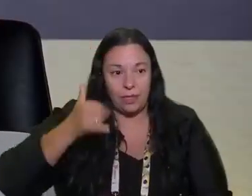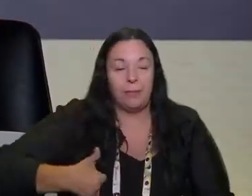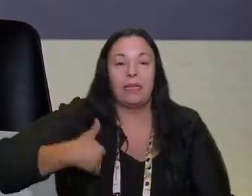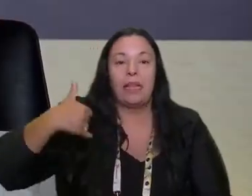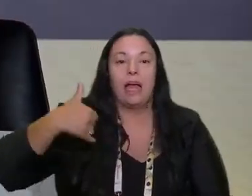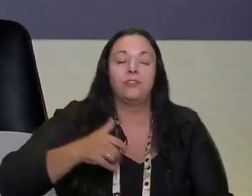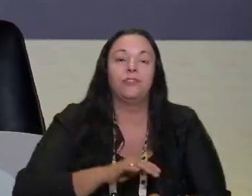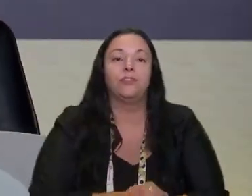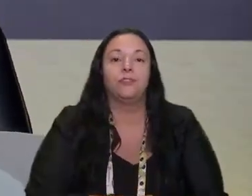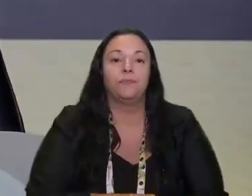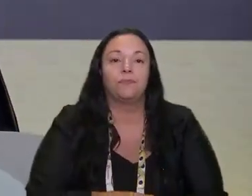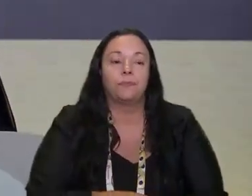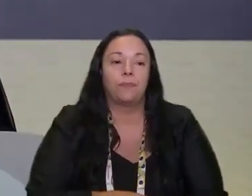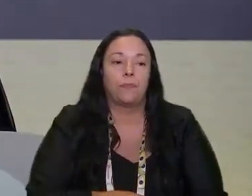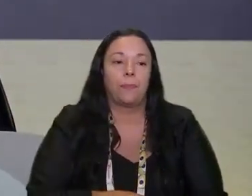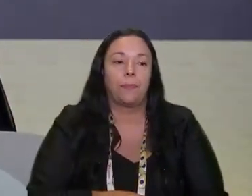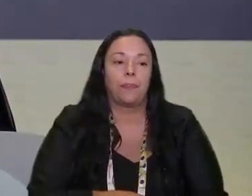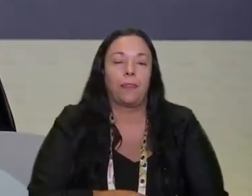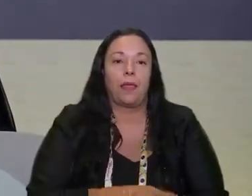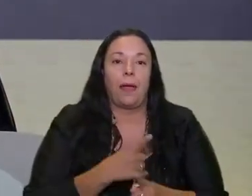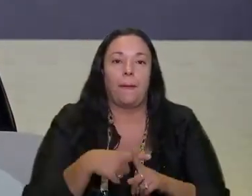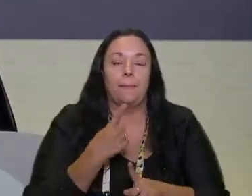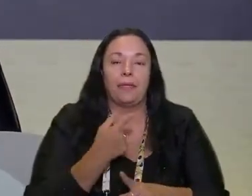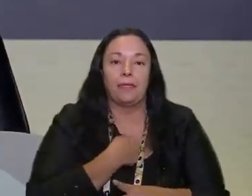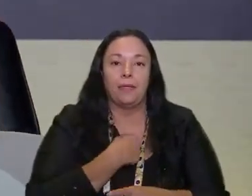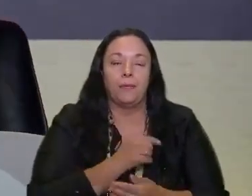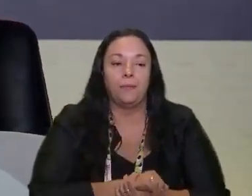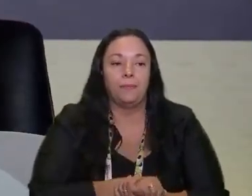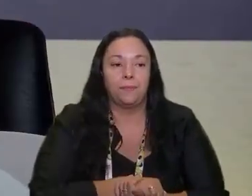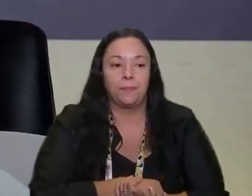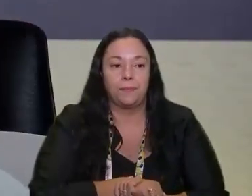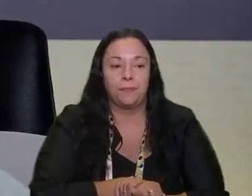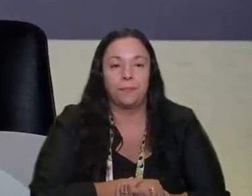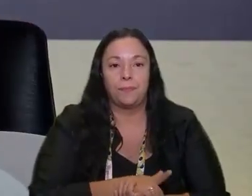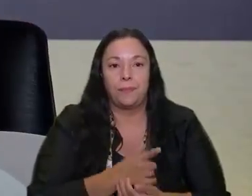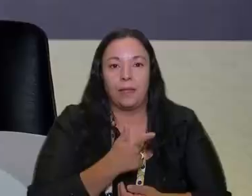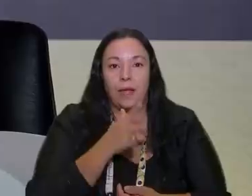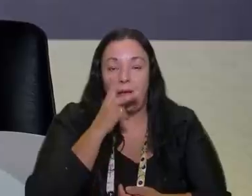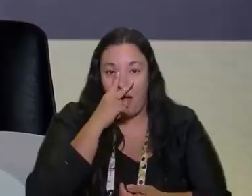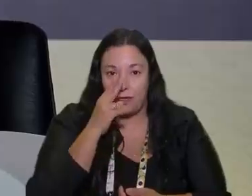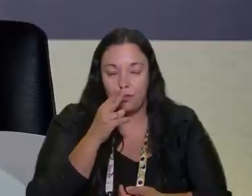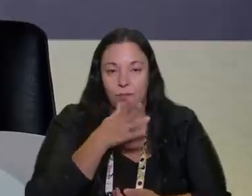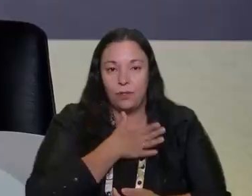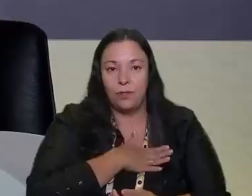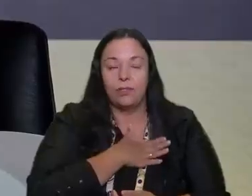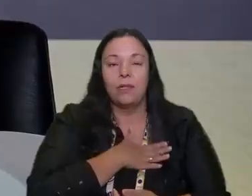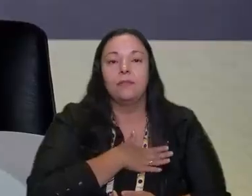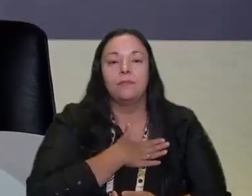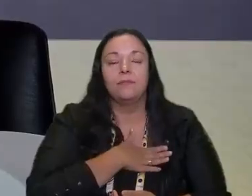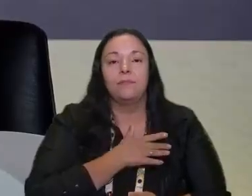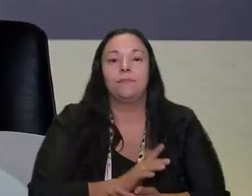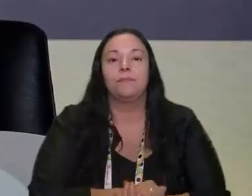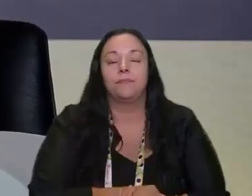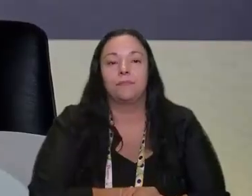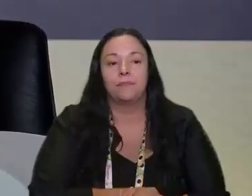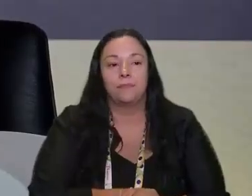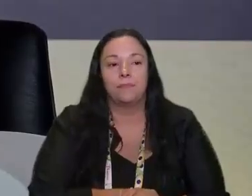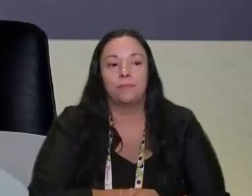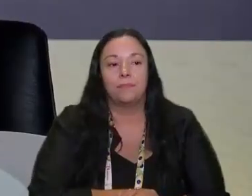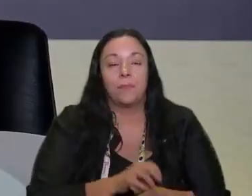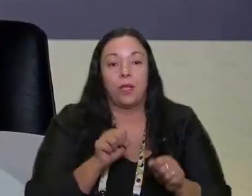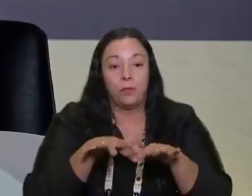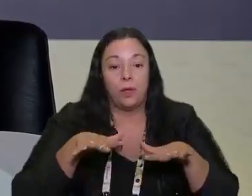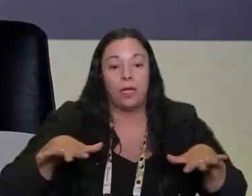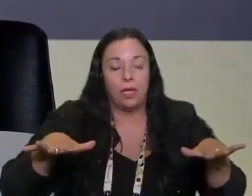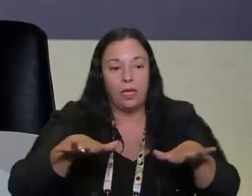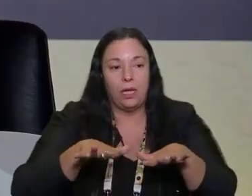nessa. Mas eu acho que eu gostaria muito de continuar no campo